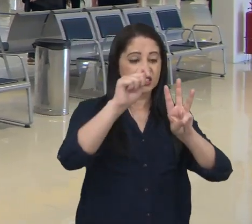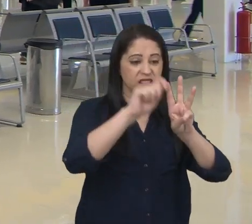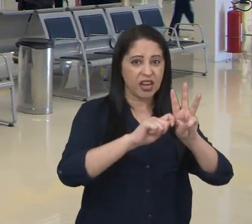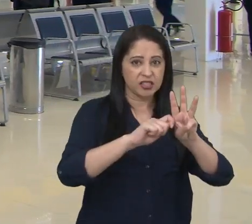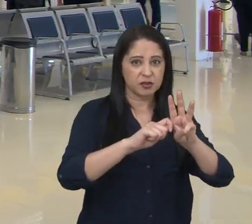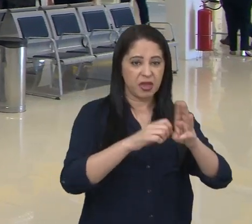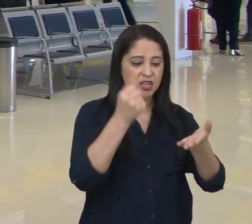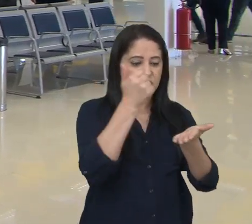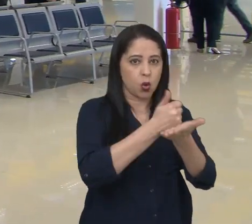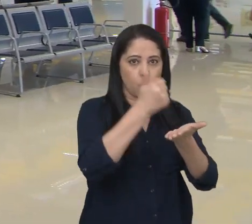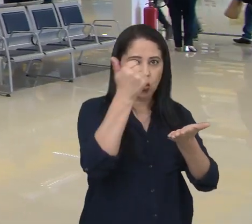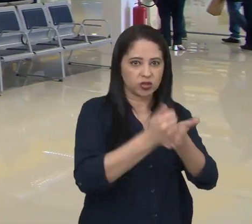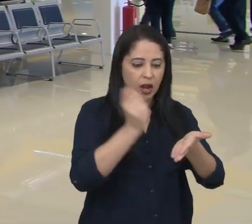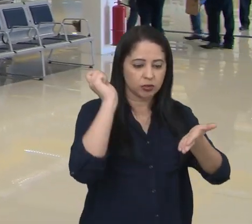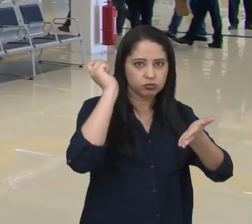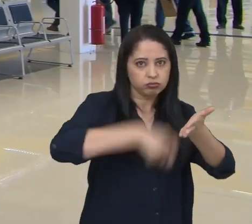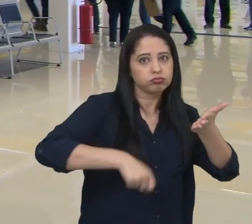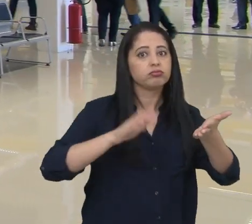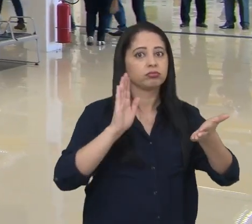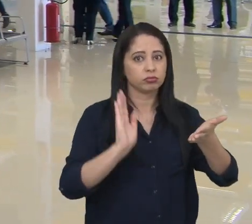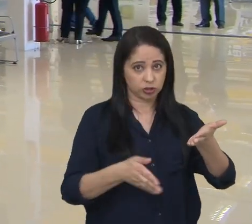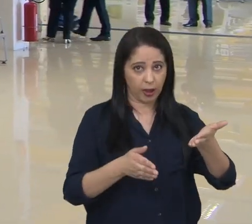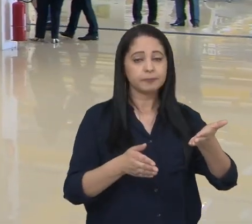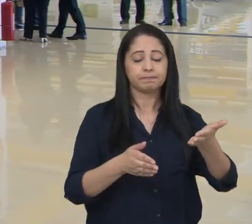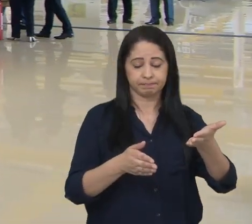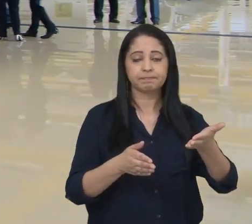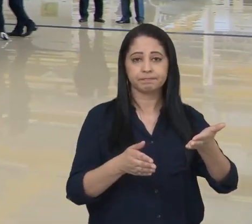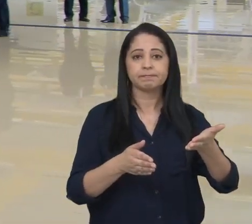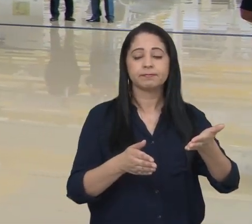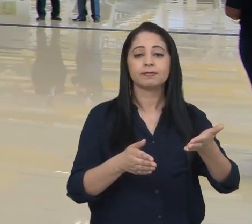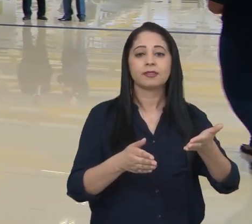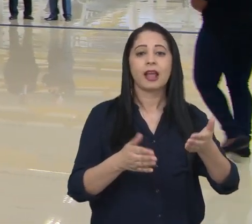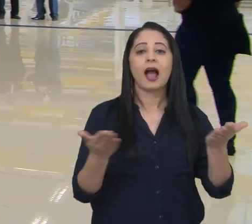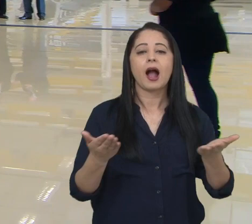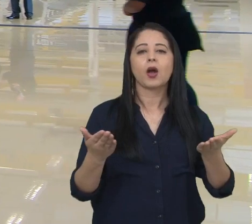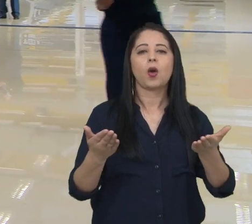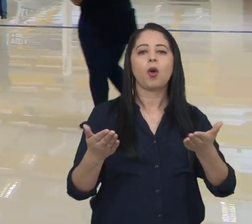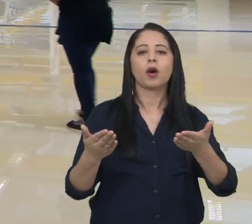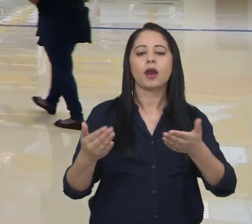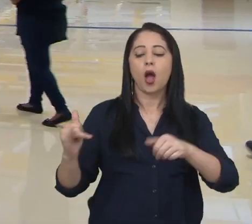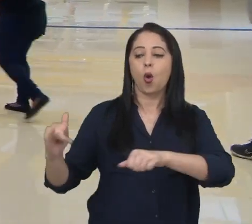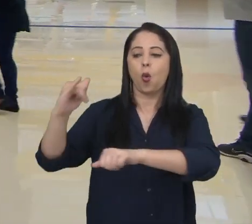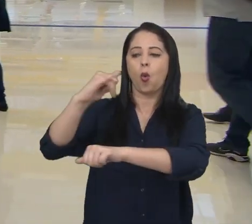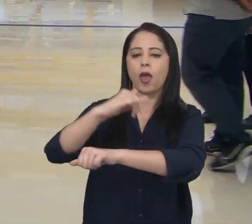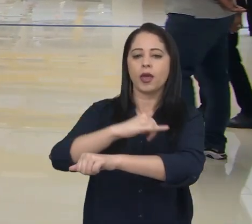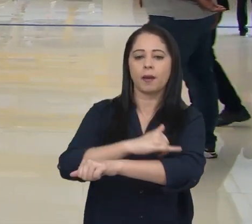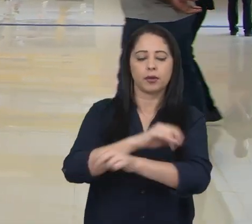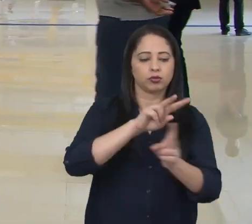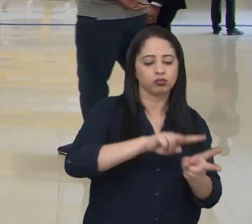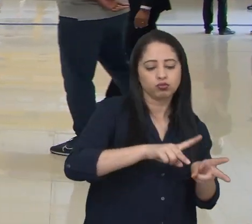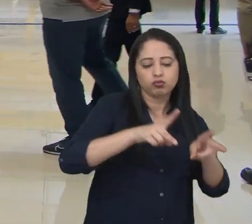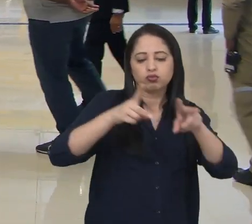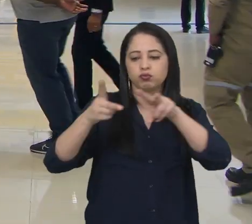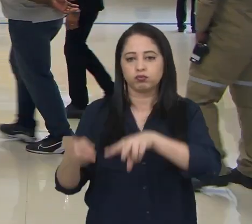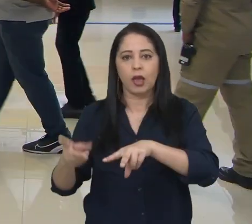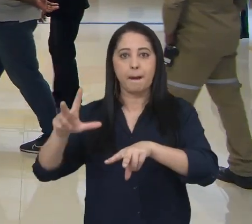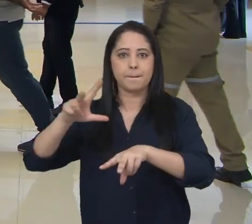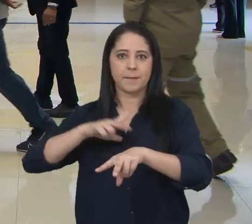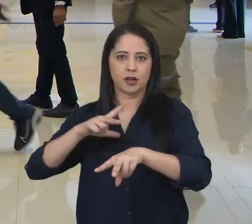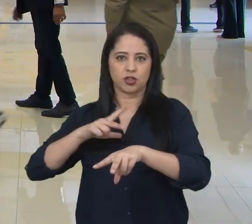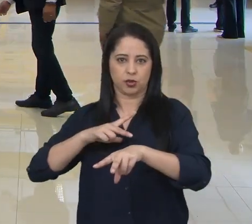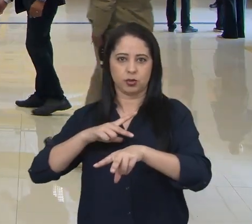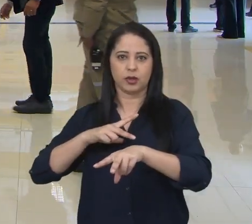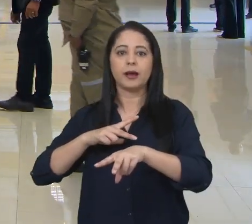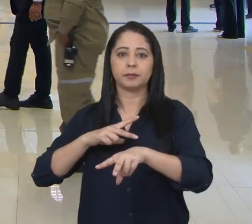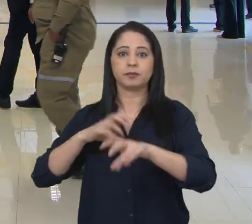Após 3 meses da assinatura do contrato, a administração do aeroporto de São José dos Campos foi, enfim, transferida para